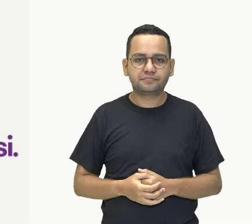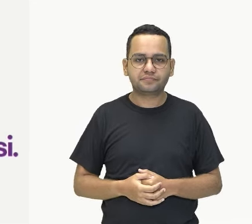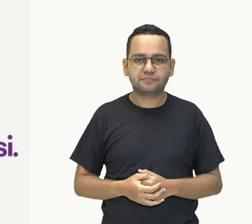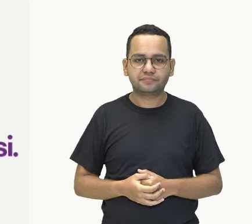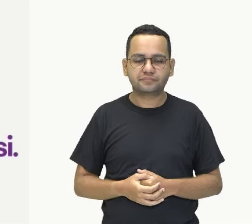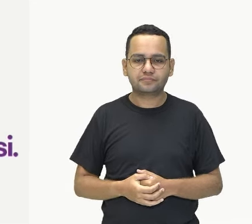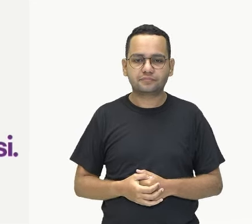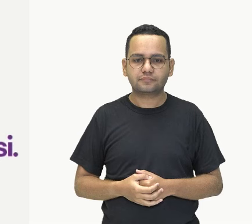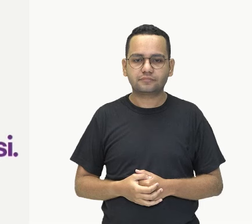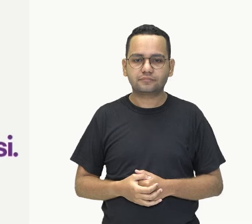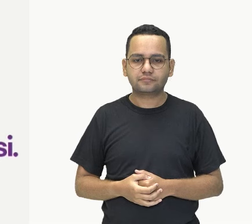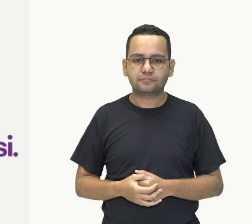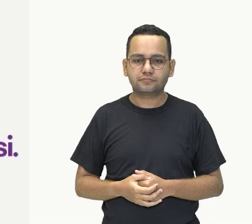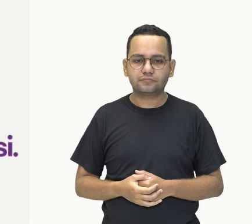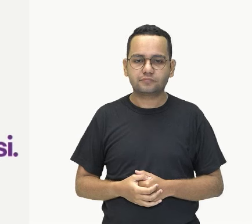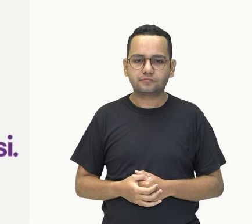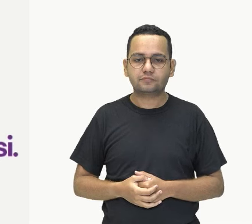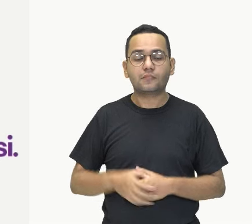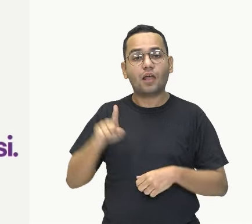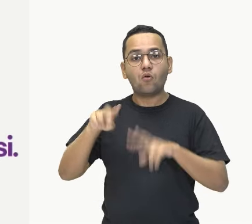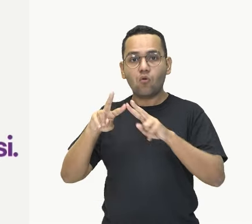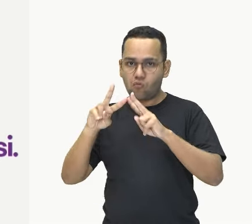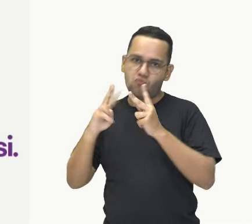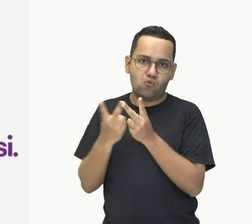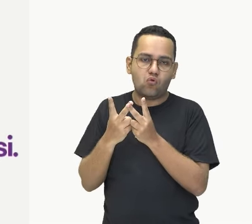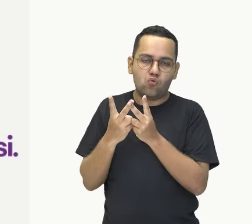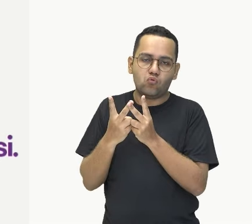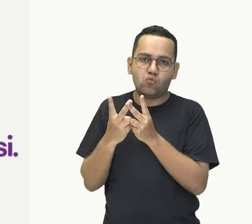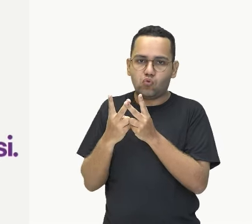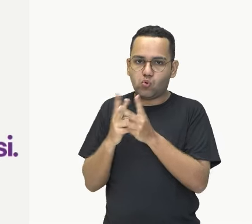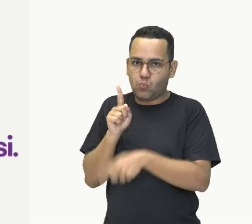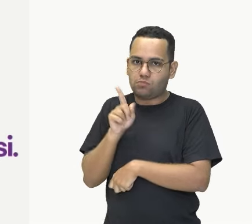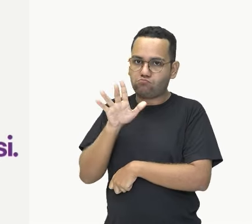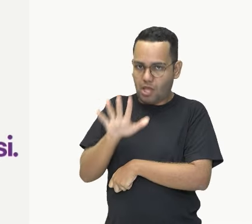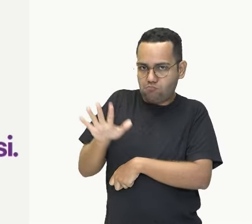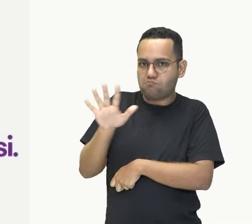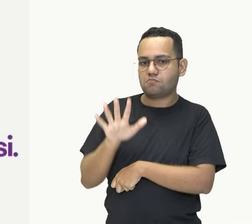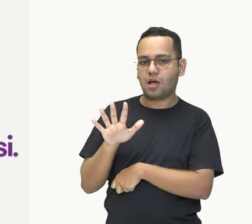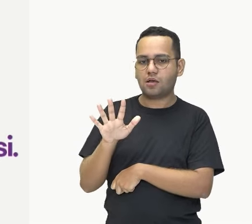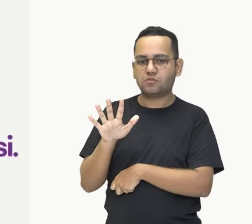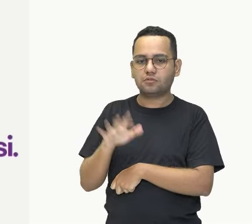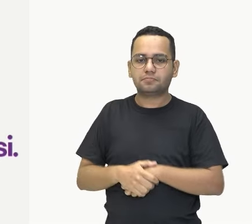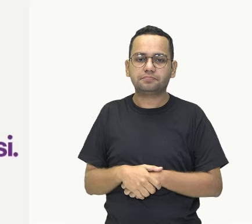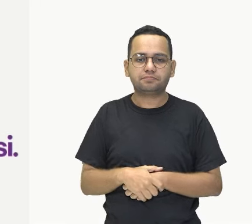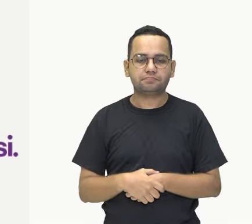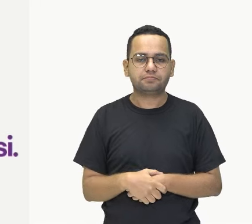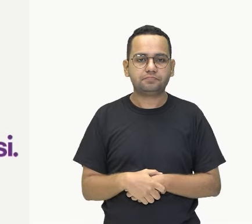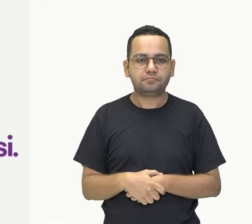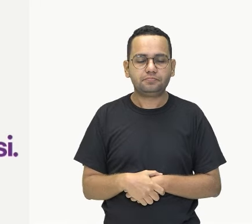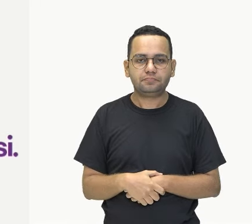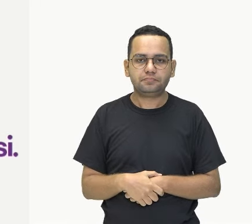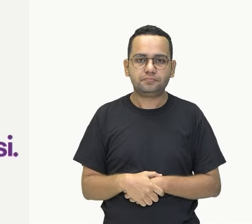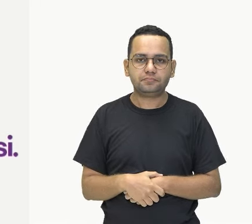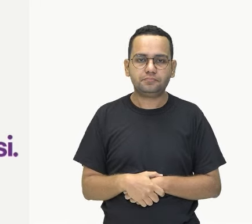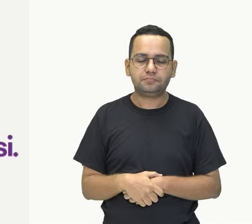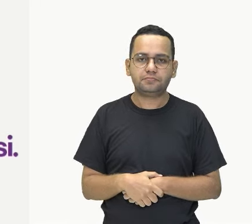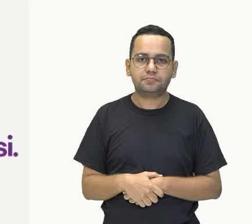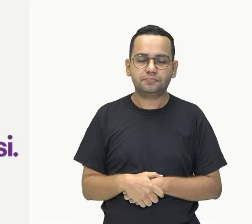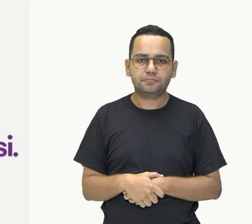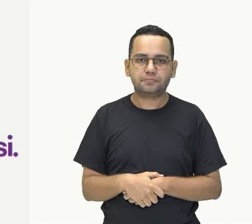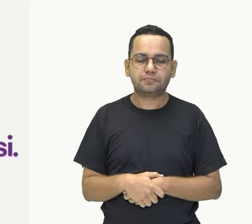Esse será o volume do meu paralelepípedo retângulo. Então,